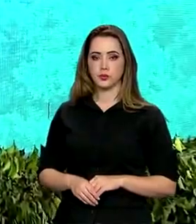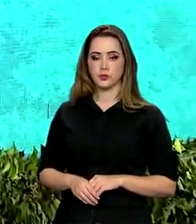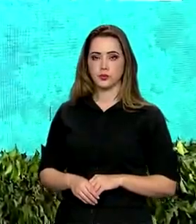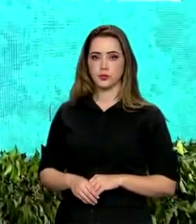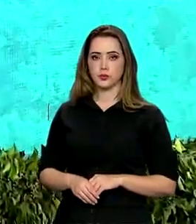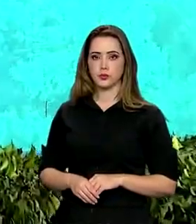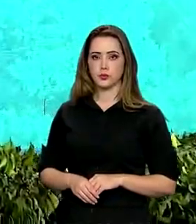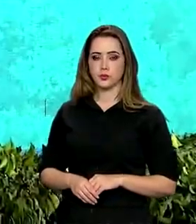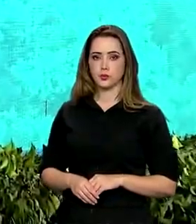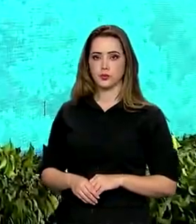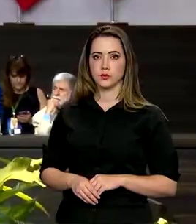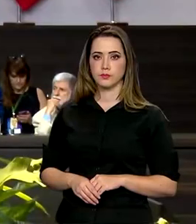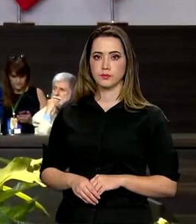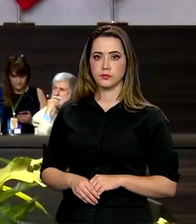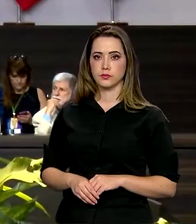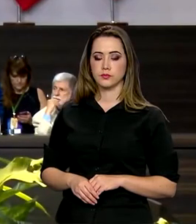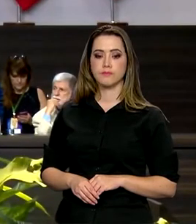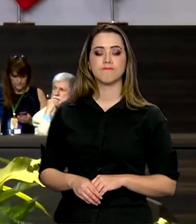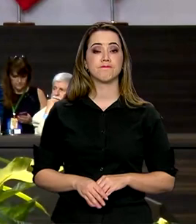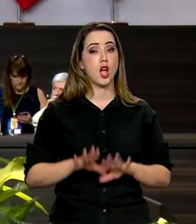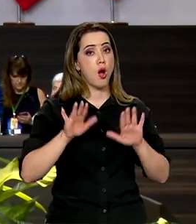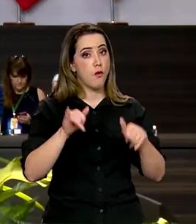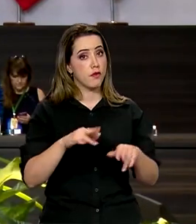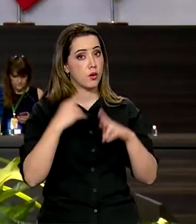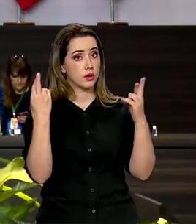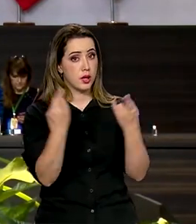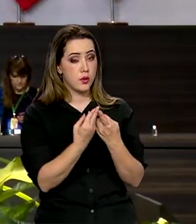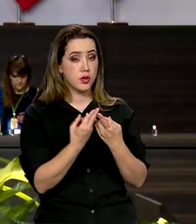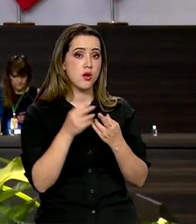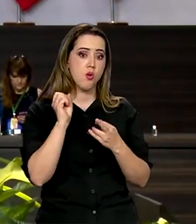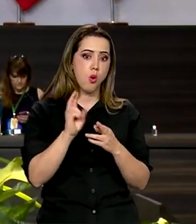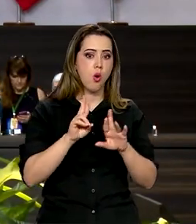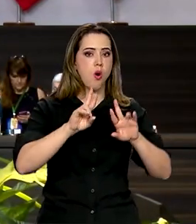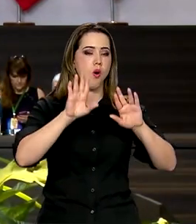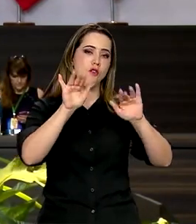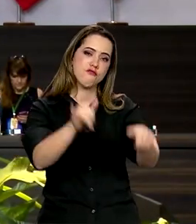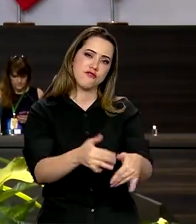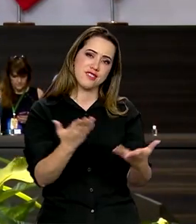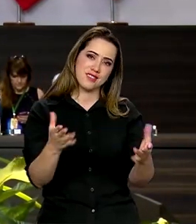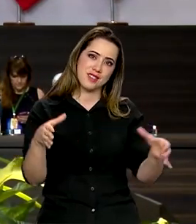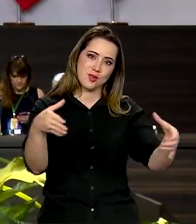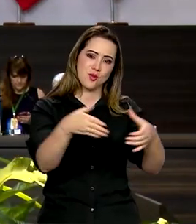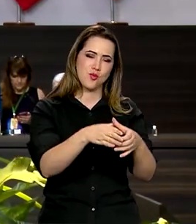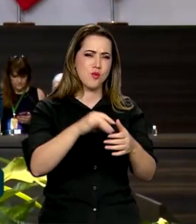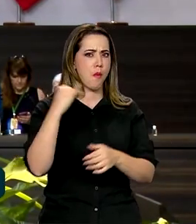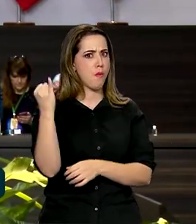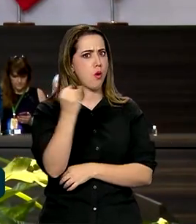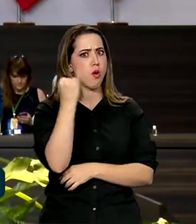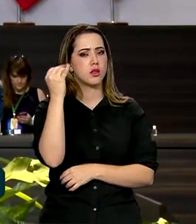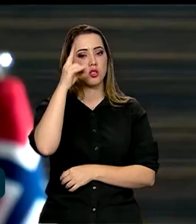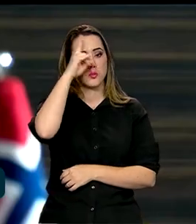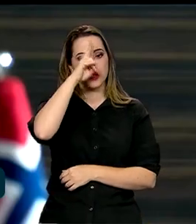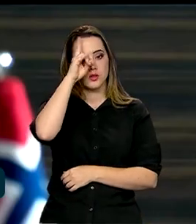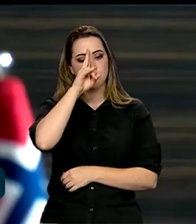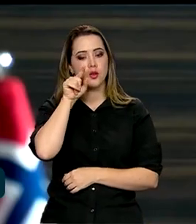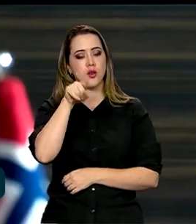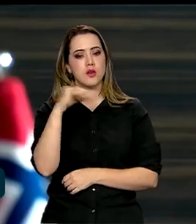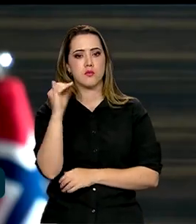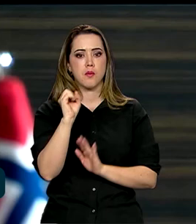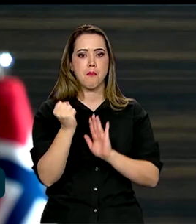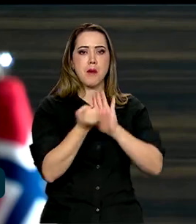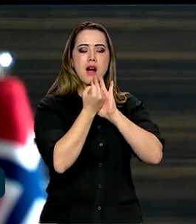for COP28. O final da reunião, o final dessa cúpula histórica, teve um fecho mais do que simbólico. No